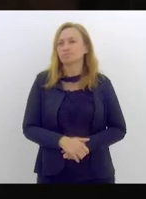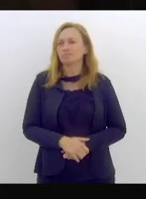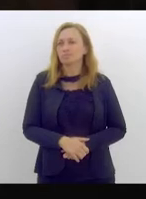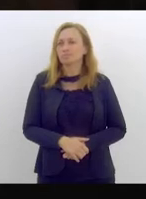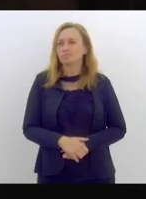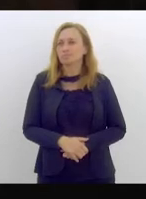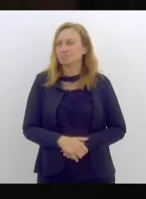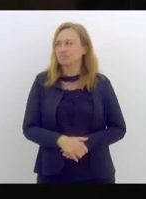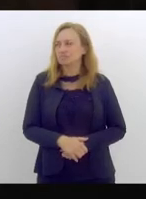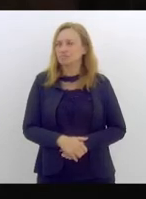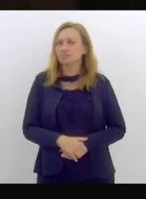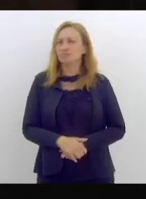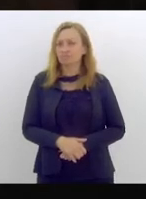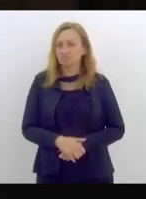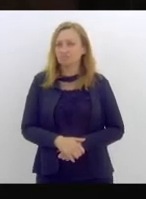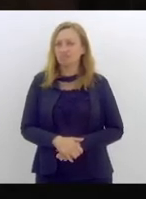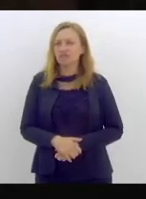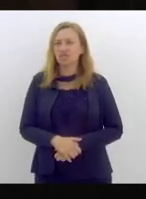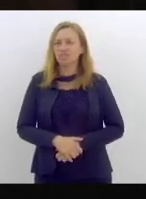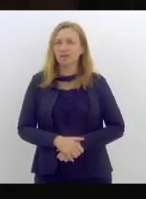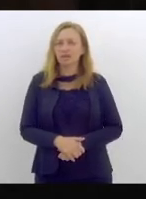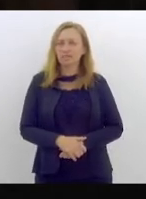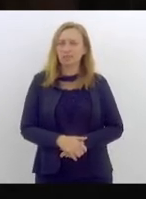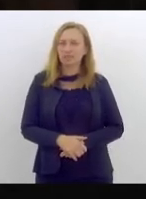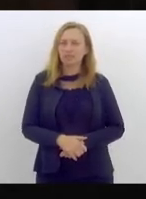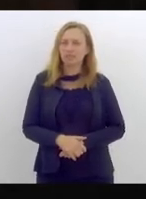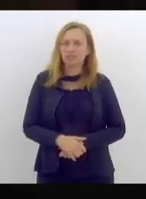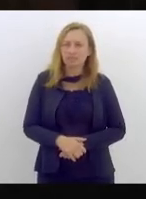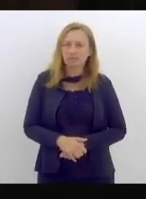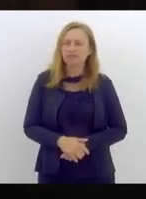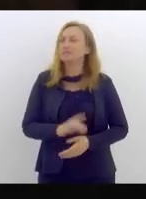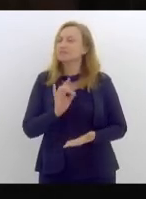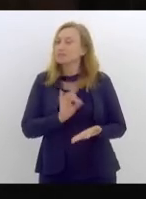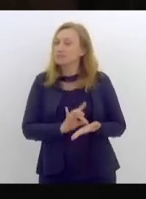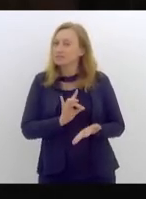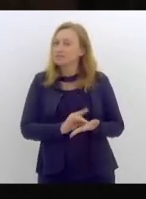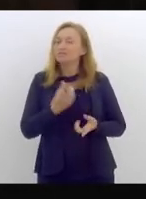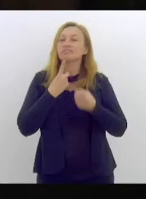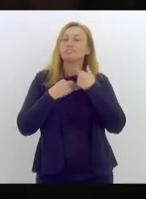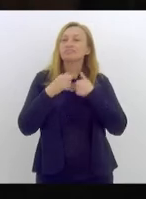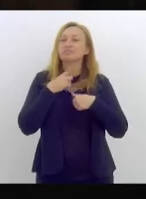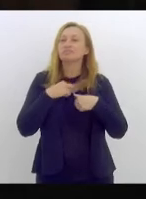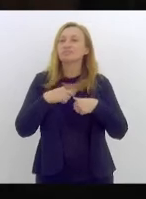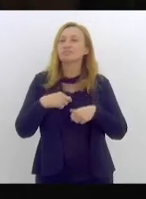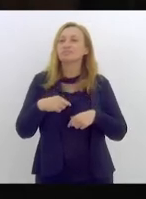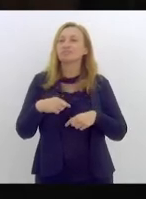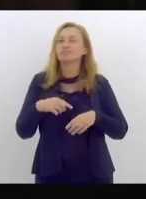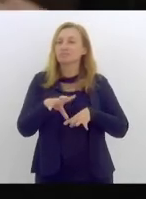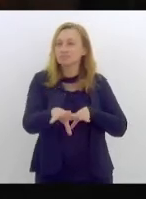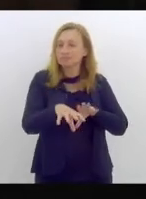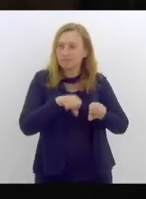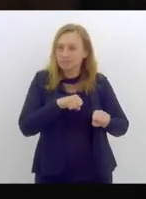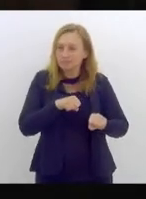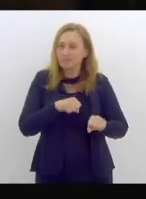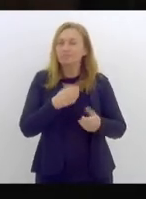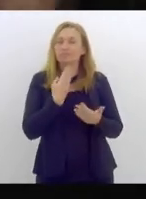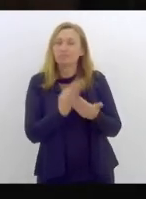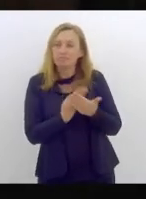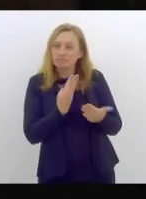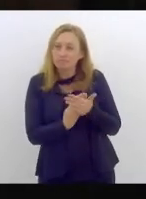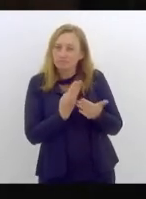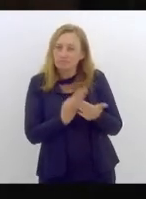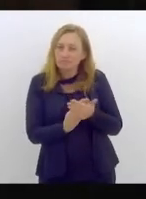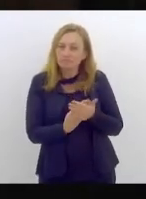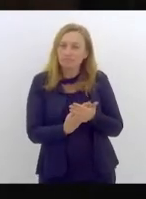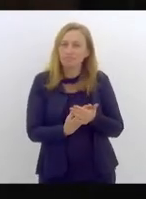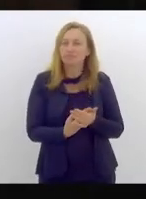a universidade para o povão aquele que realmente deseja que queira se formar que queira estudar que